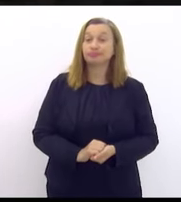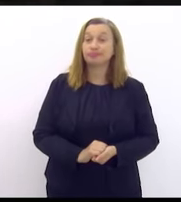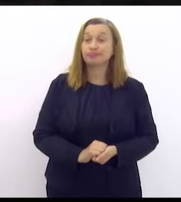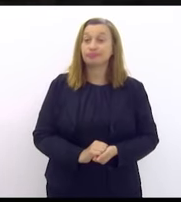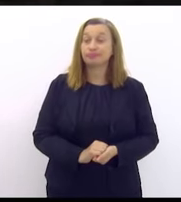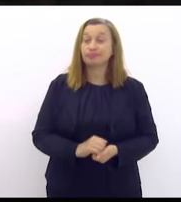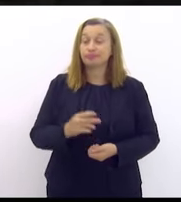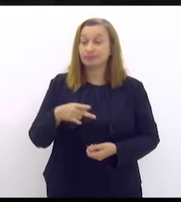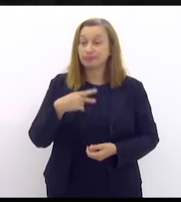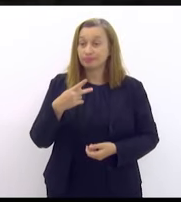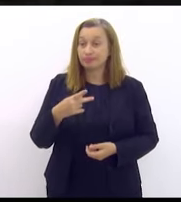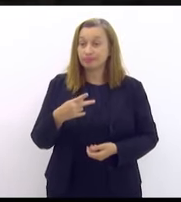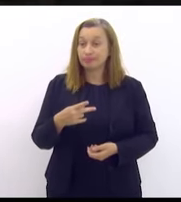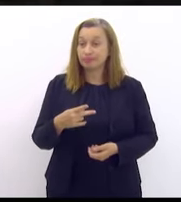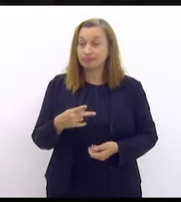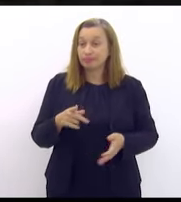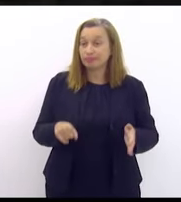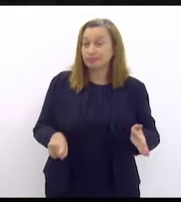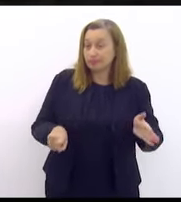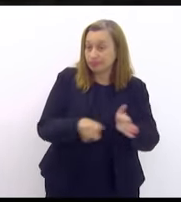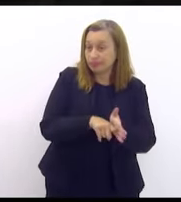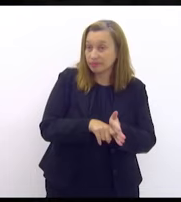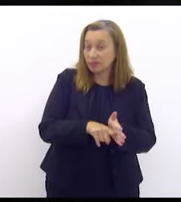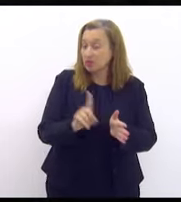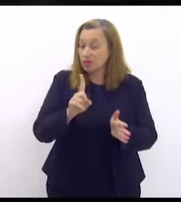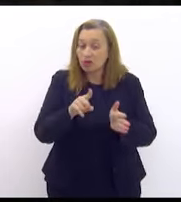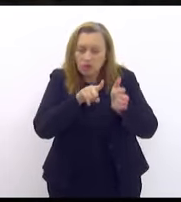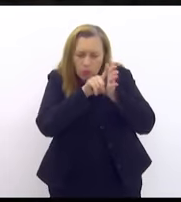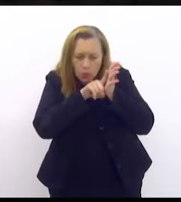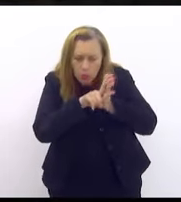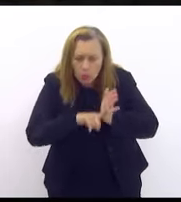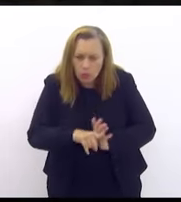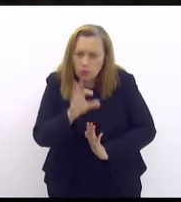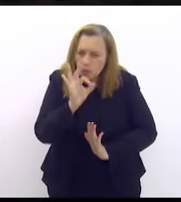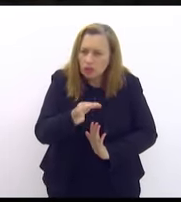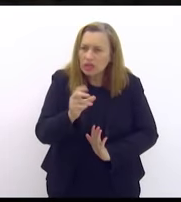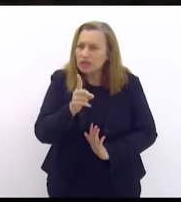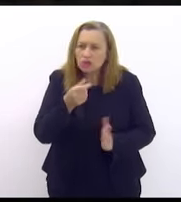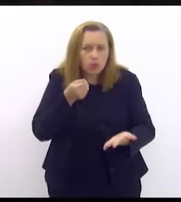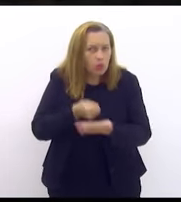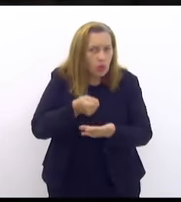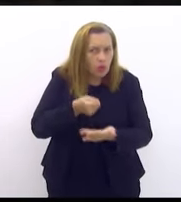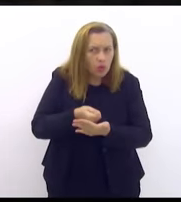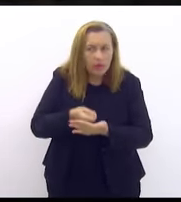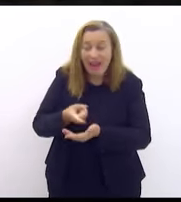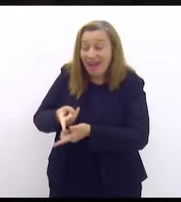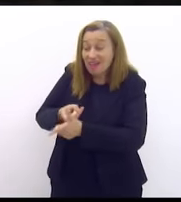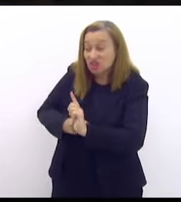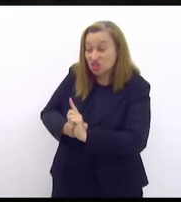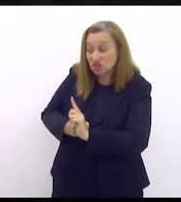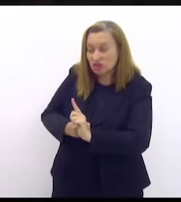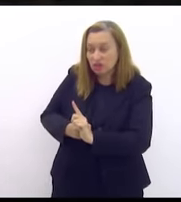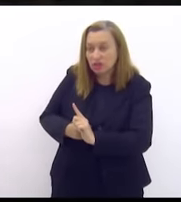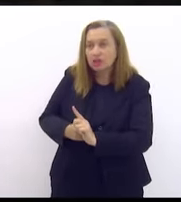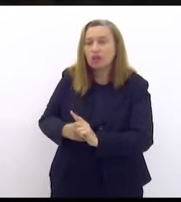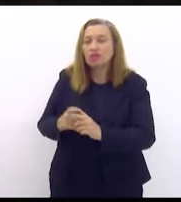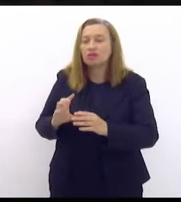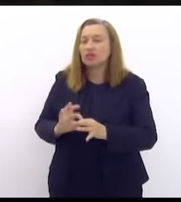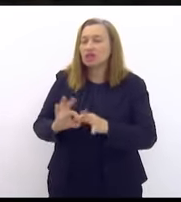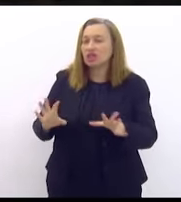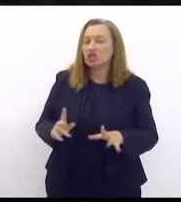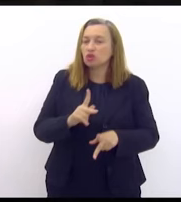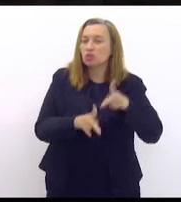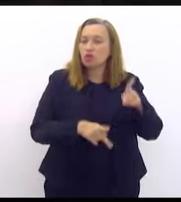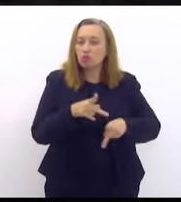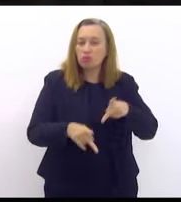amplia essas isenções e não faz a revisão necessária, quando ele não cobra a dívida ativa e quando ele deixa para o